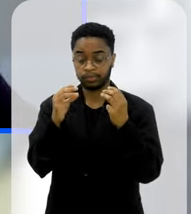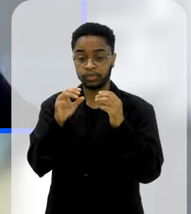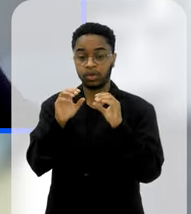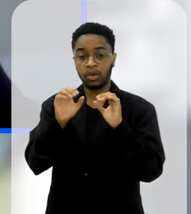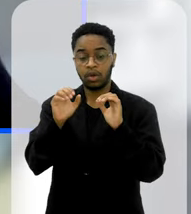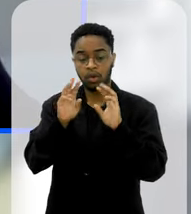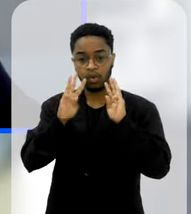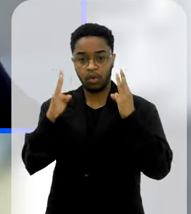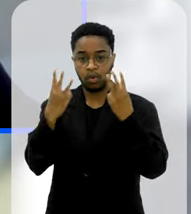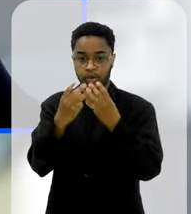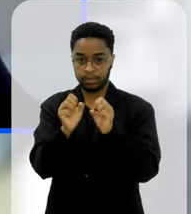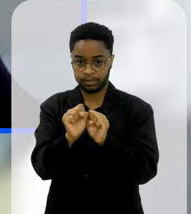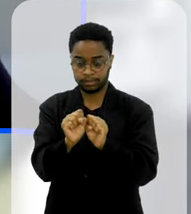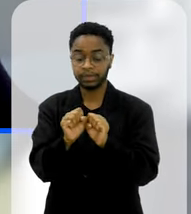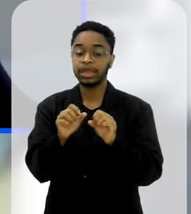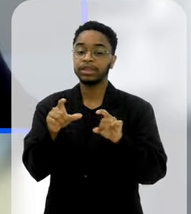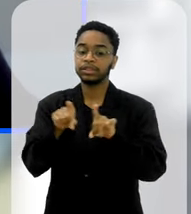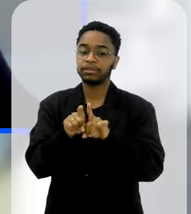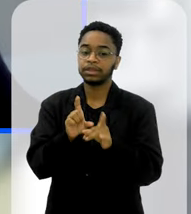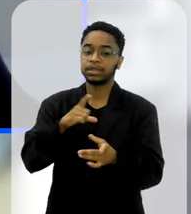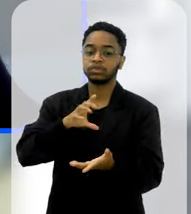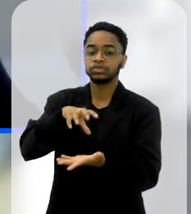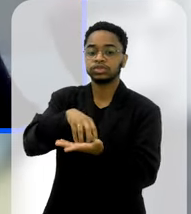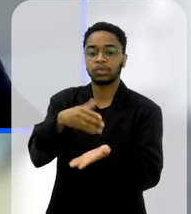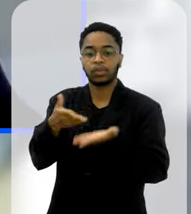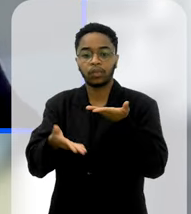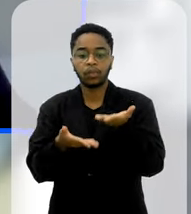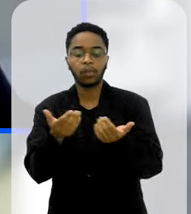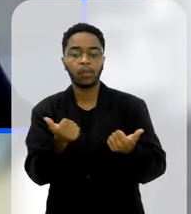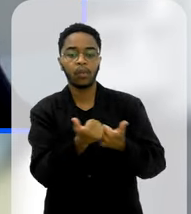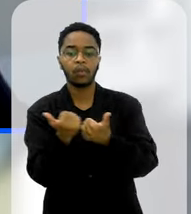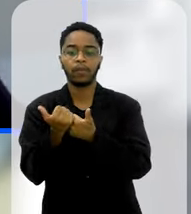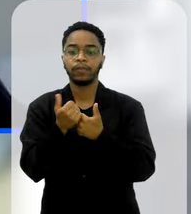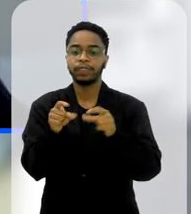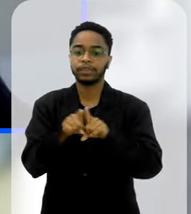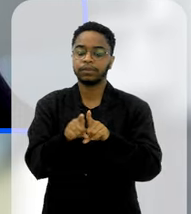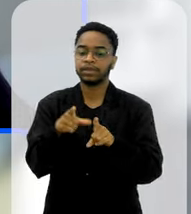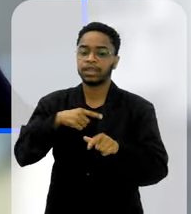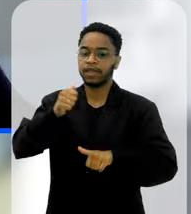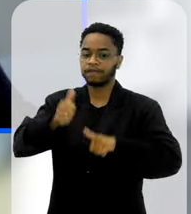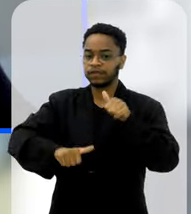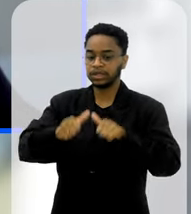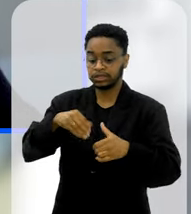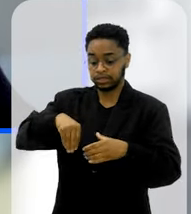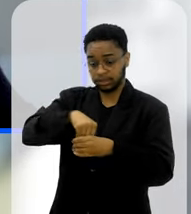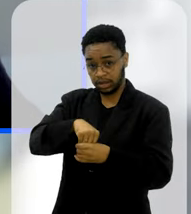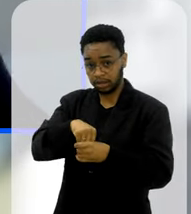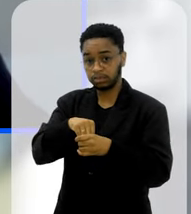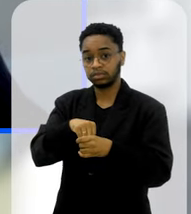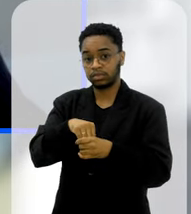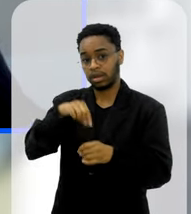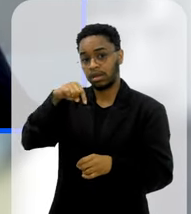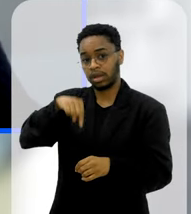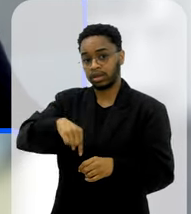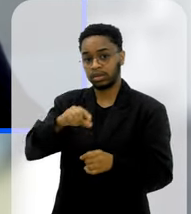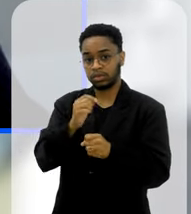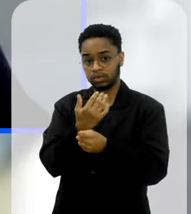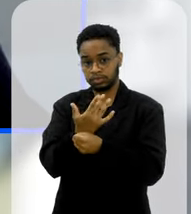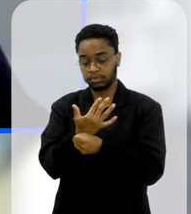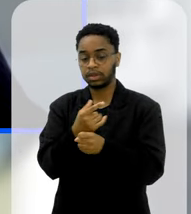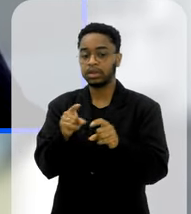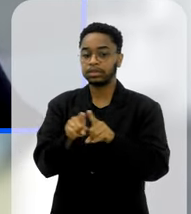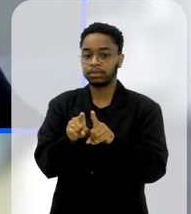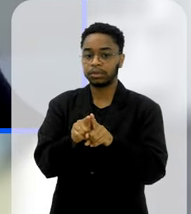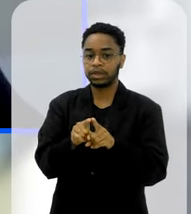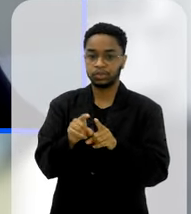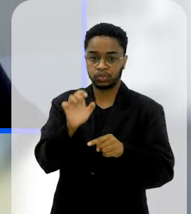de Saúde, né, como centro colaborador. Portanto, nós temos uma avaliação não só interna, dentro da